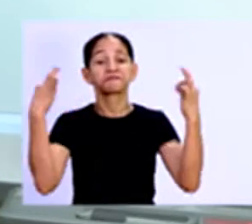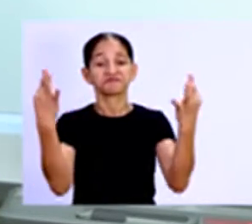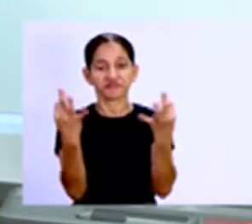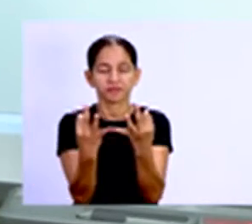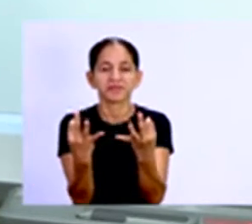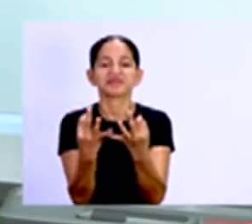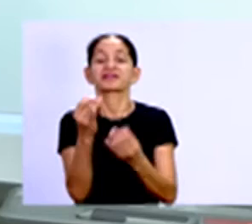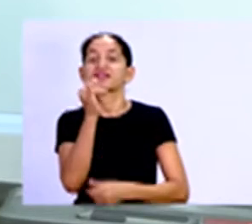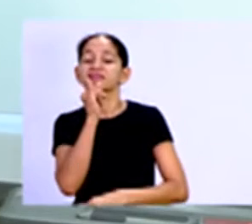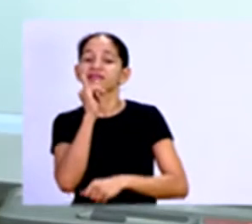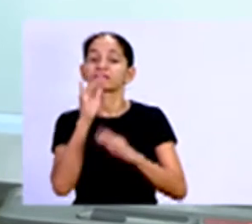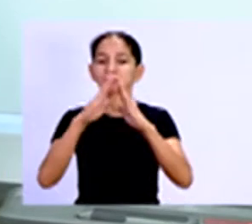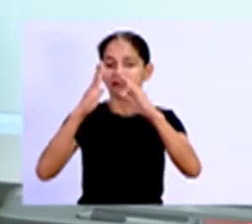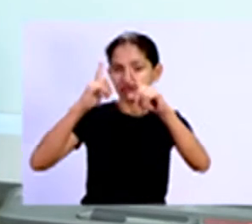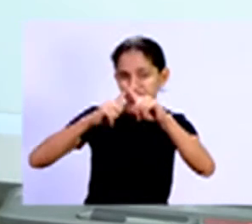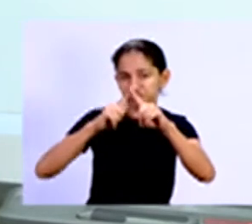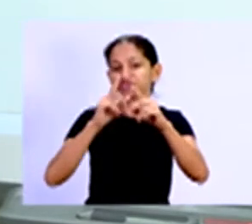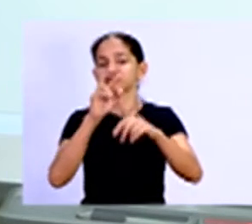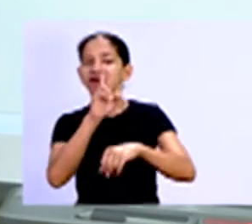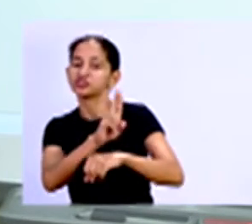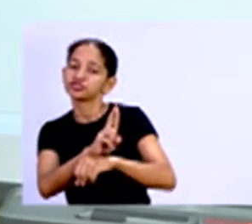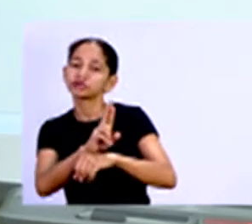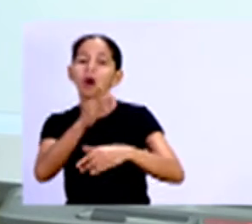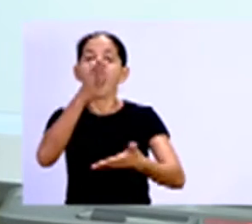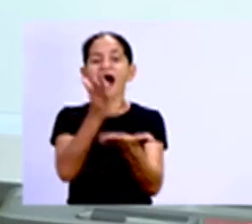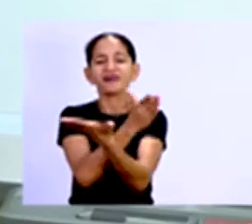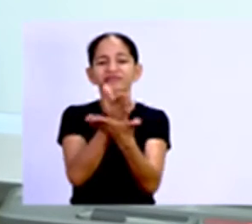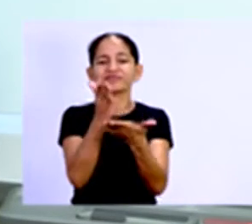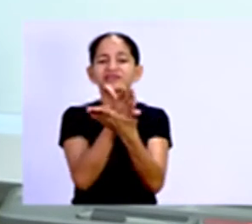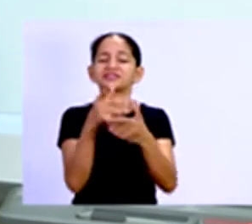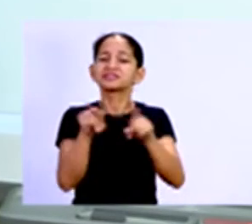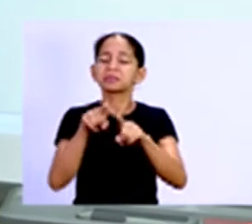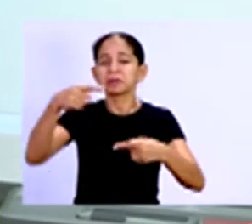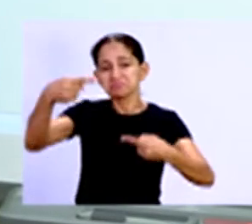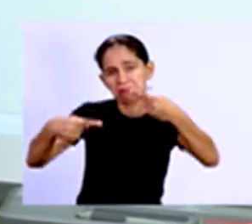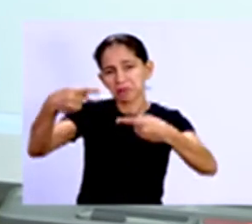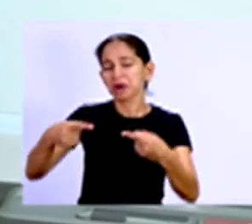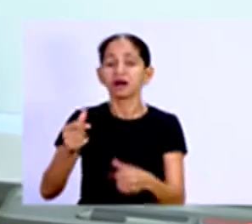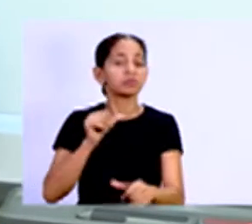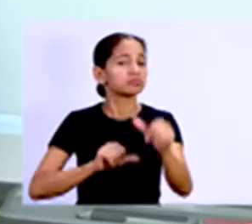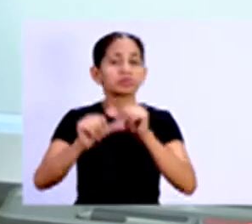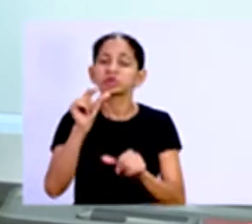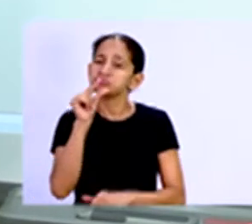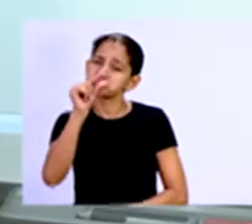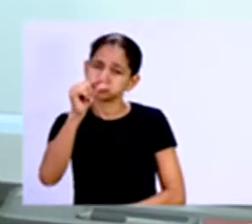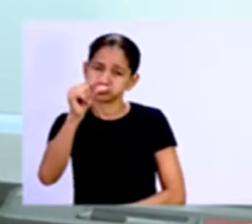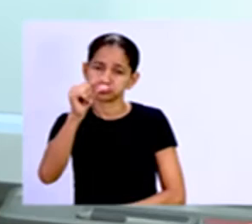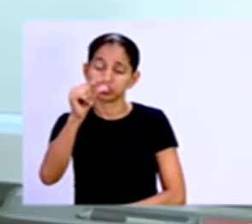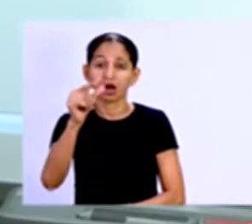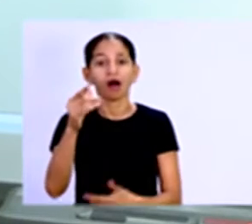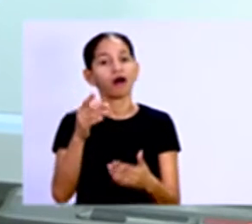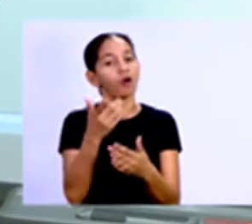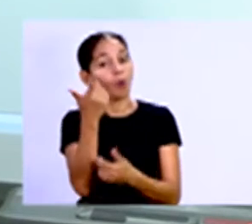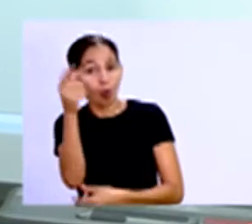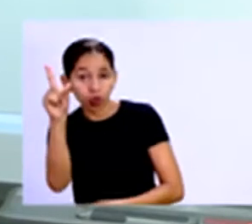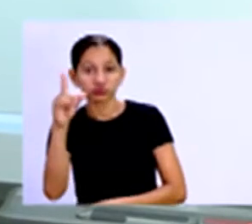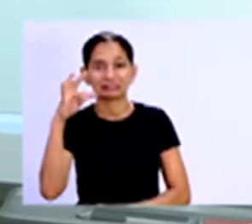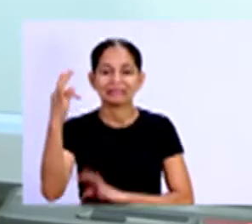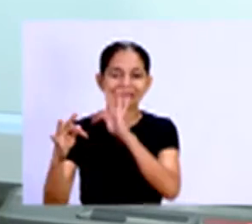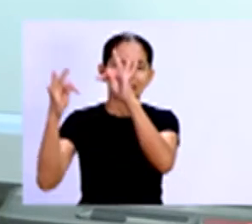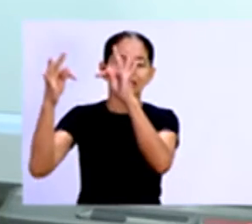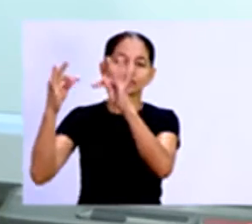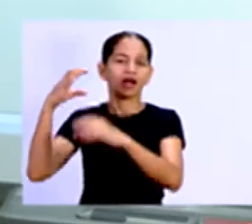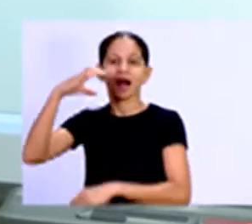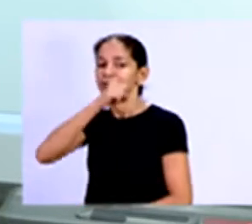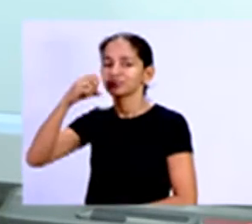se pensa em religião, às vezes até em política, a gente tem mudanças muito pequenas na sociedade. Quando a gente pensa em tecnologia, por outro lado, não, é algo que está em